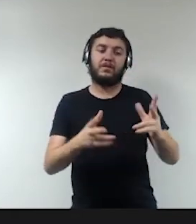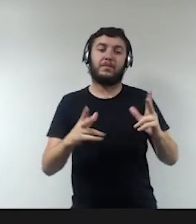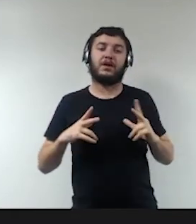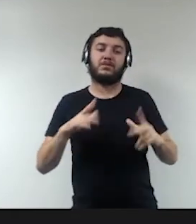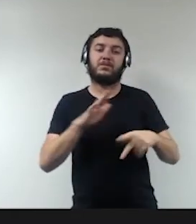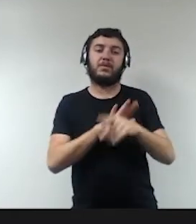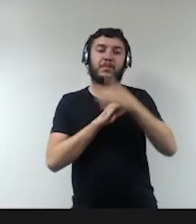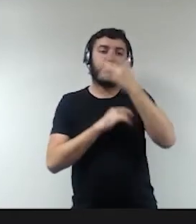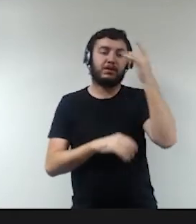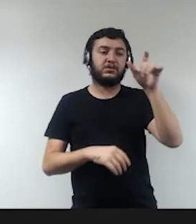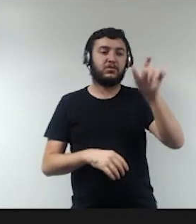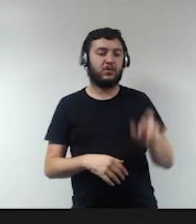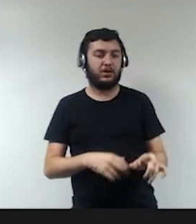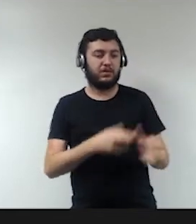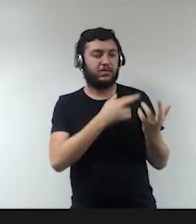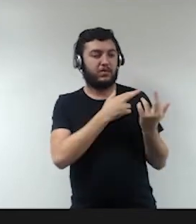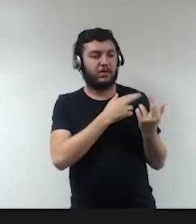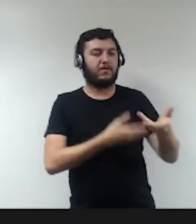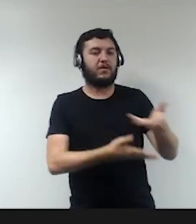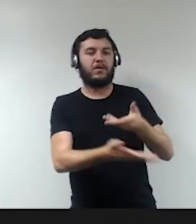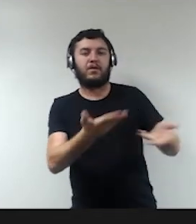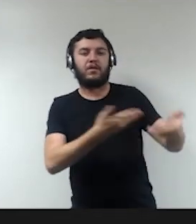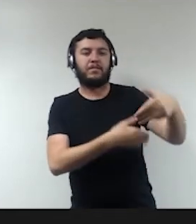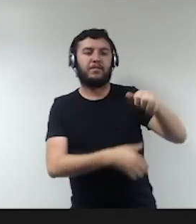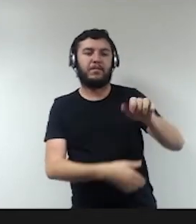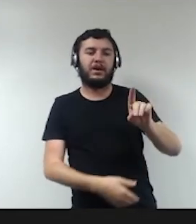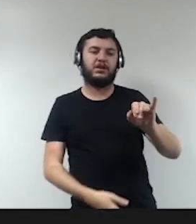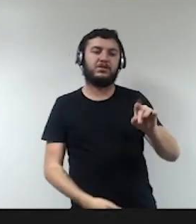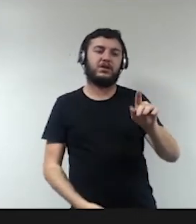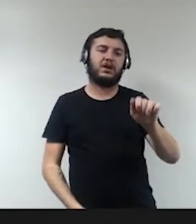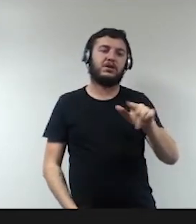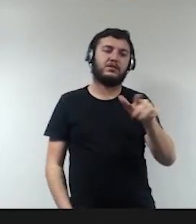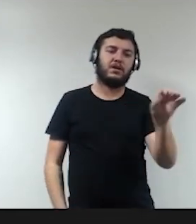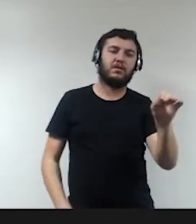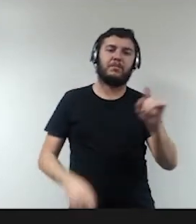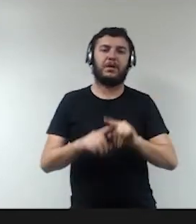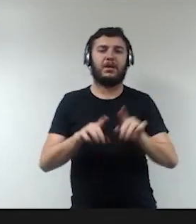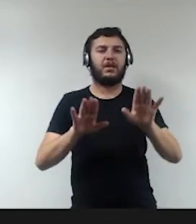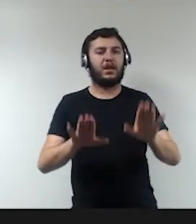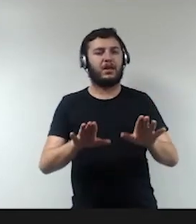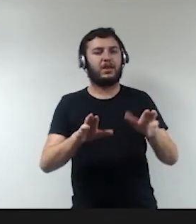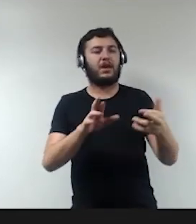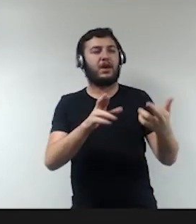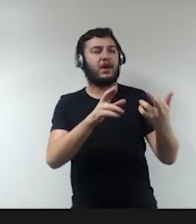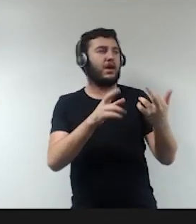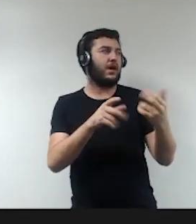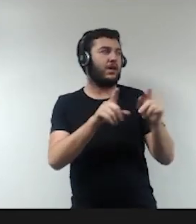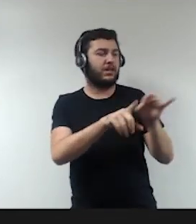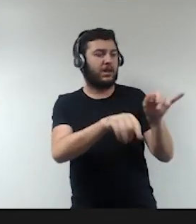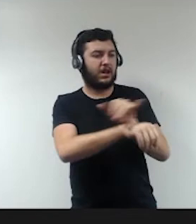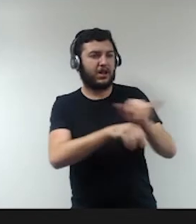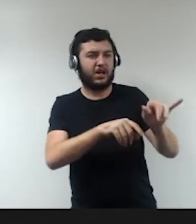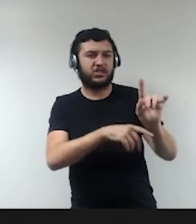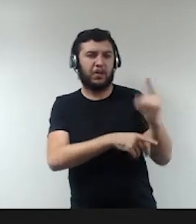mediação facilitativa como a única que deve prevalecer